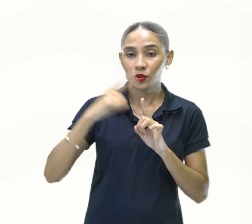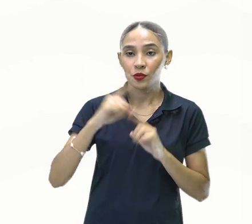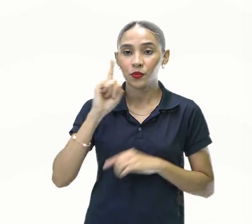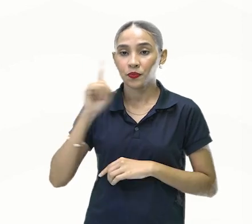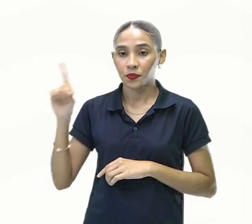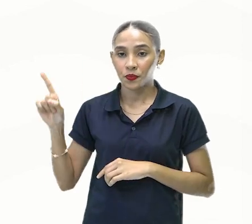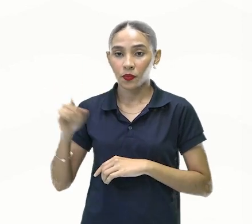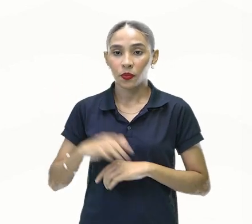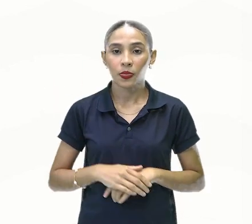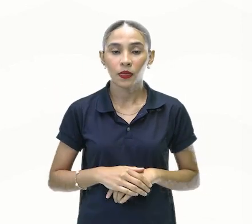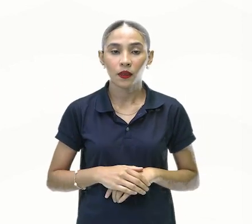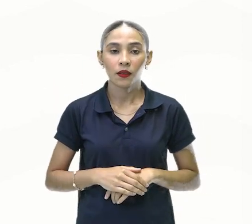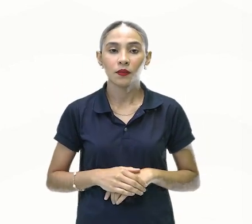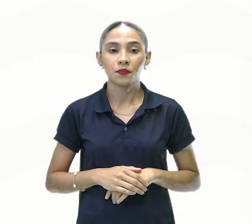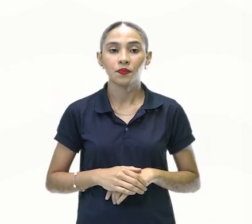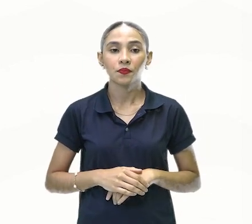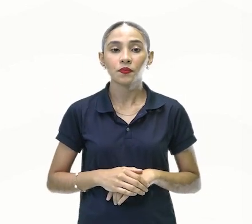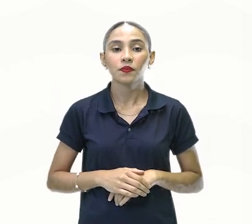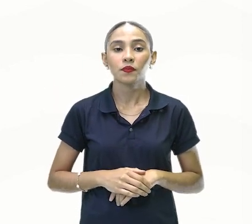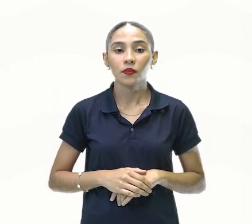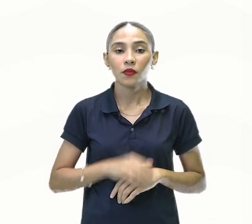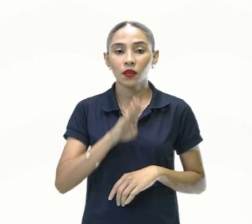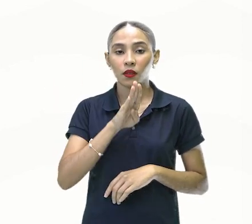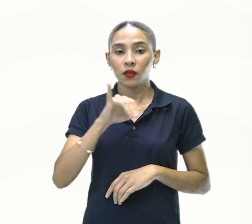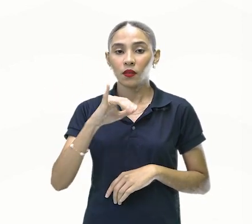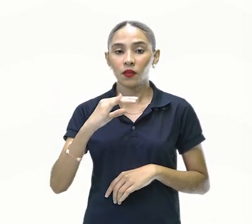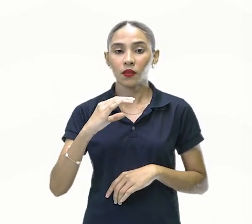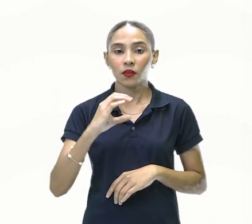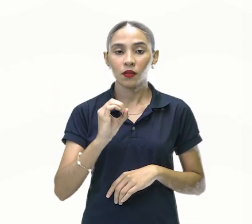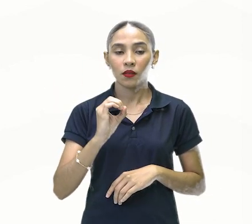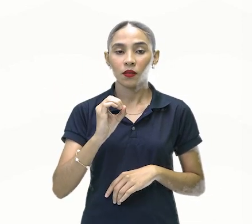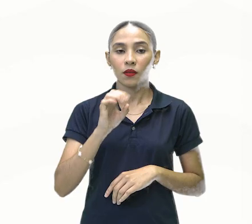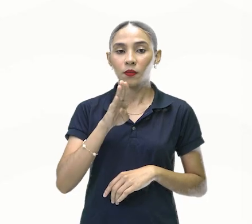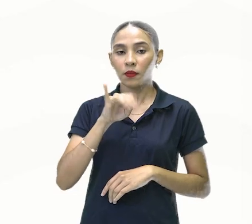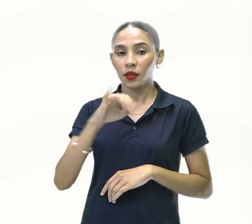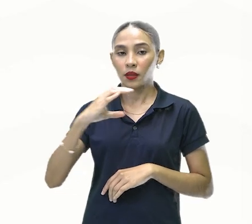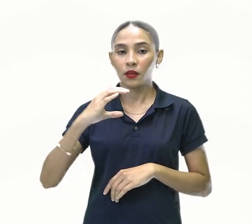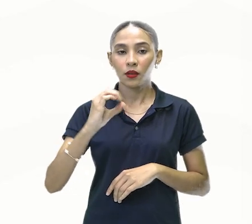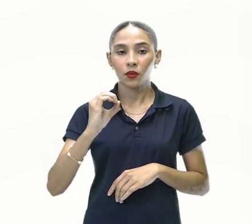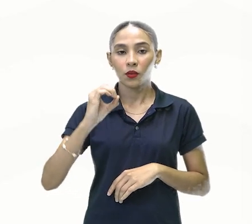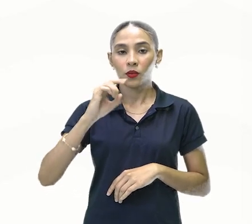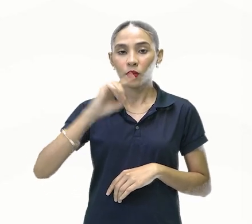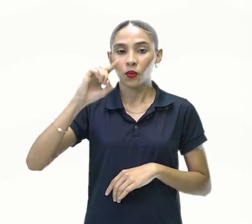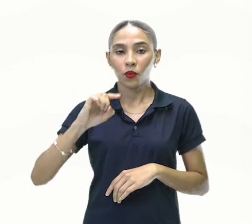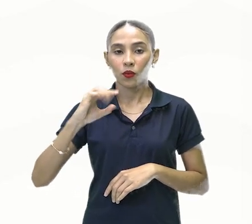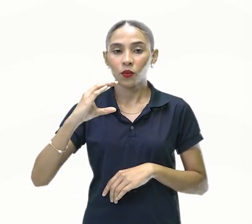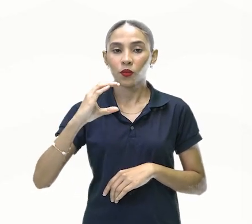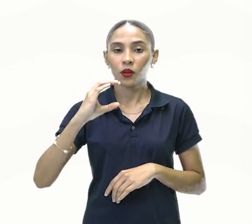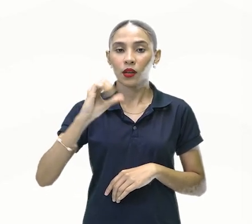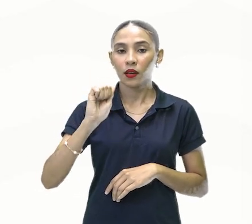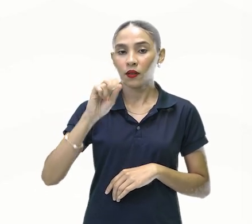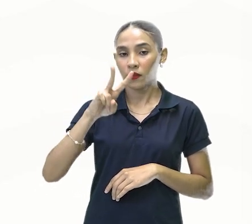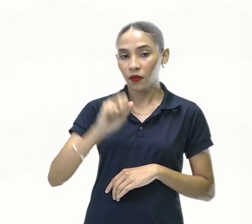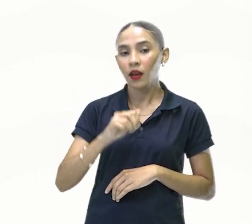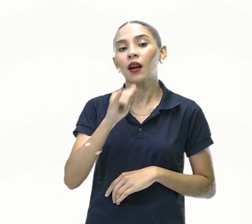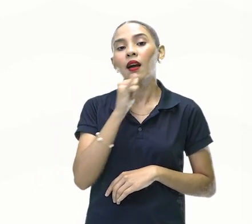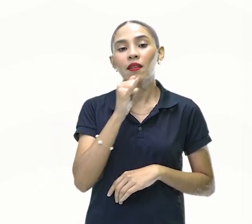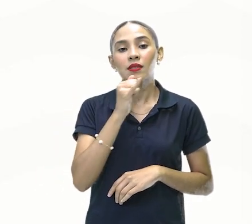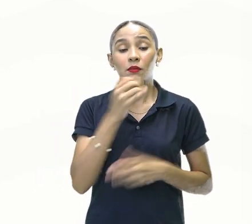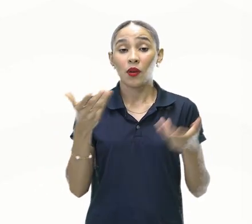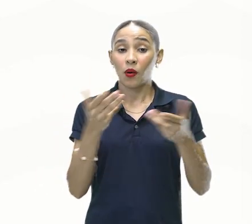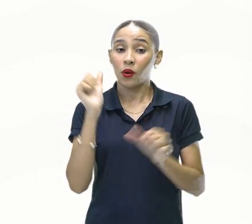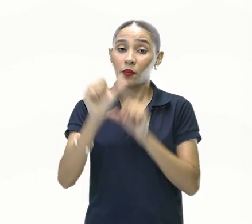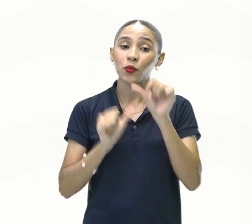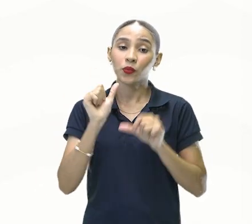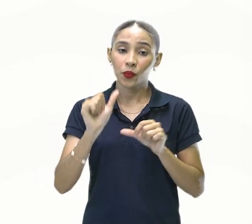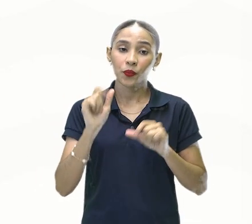Quarto tipo de lente que a gente vai apresentar é uma lente chamada de lente bicôncava. Na lente